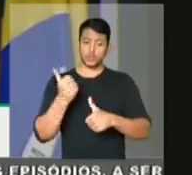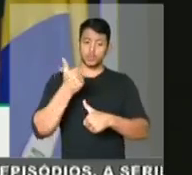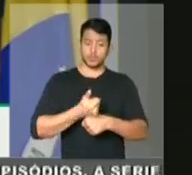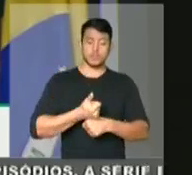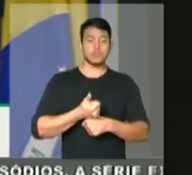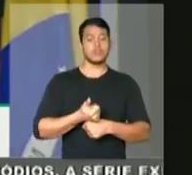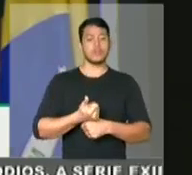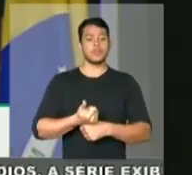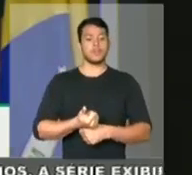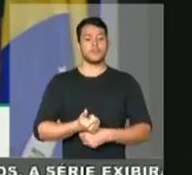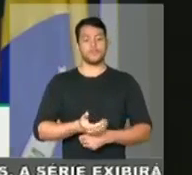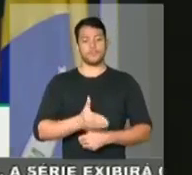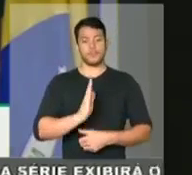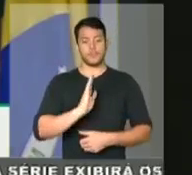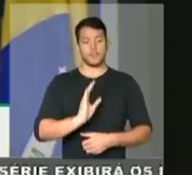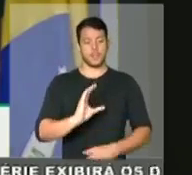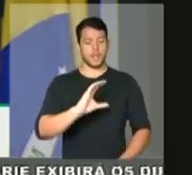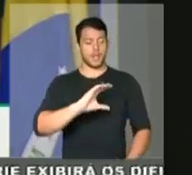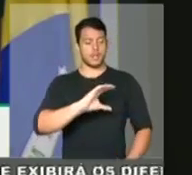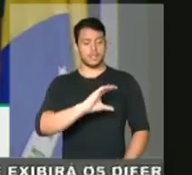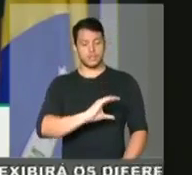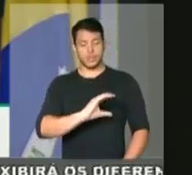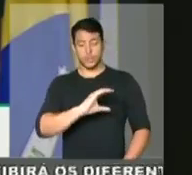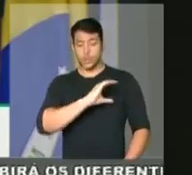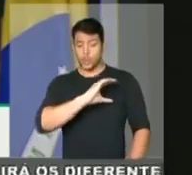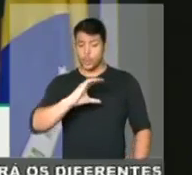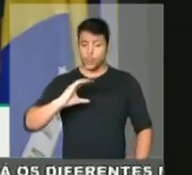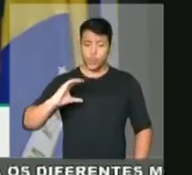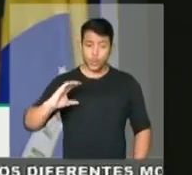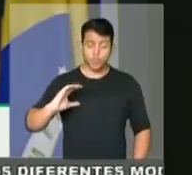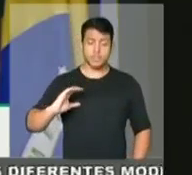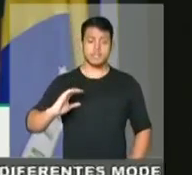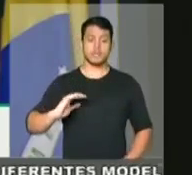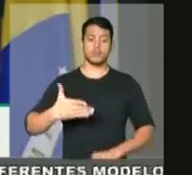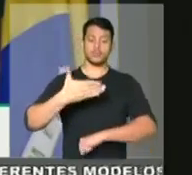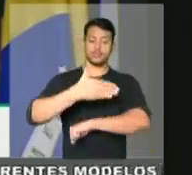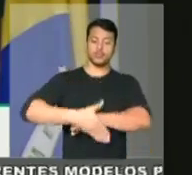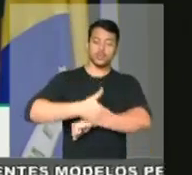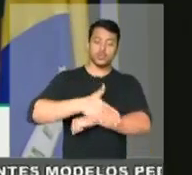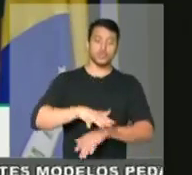pela Comissão de Viação e Transporte.